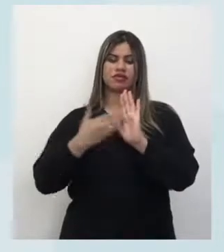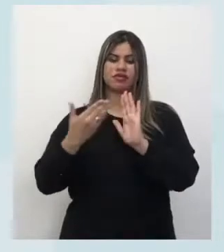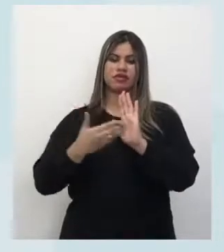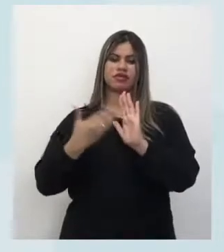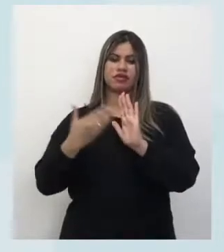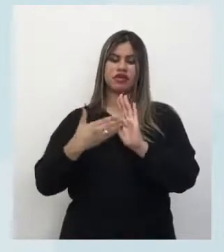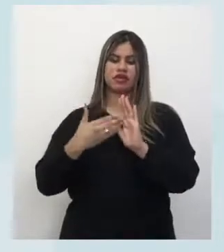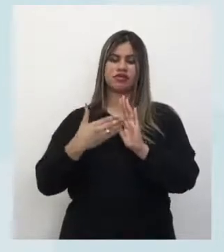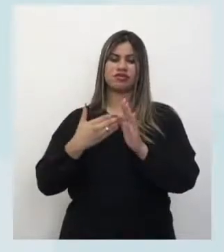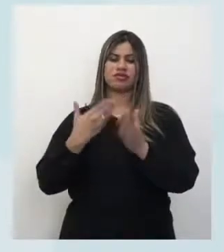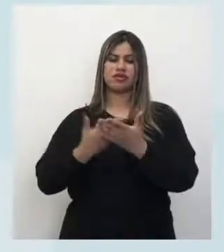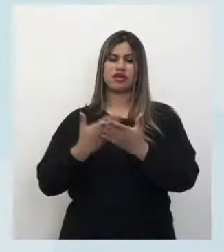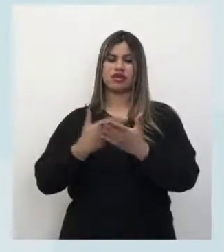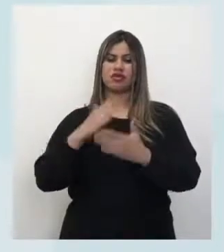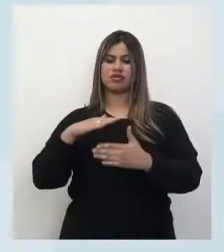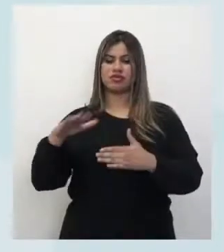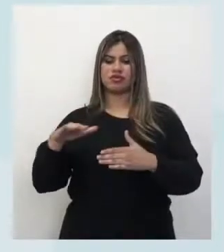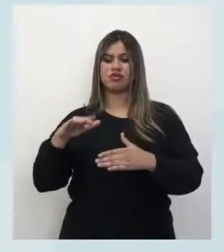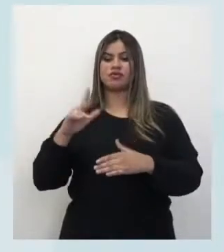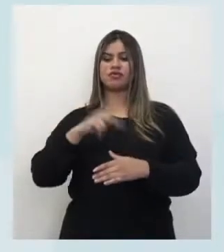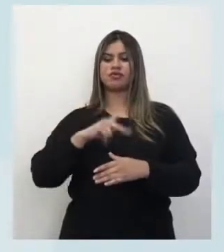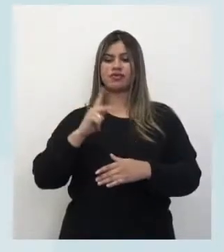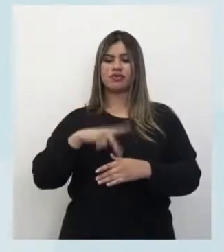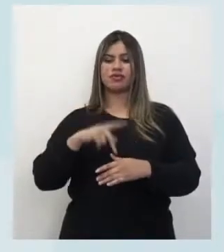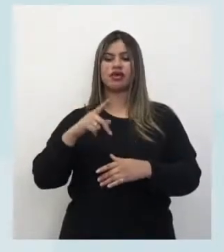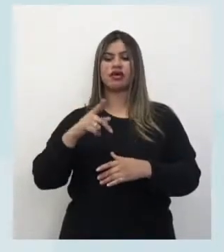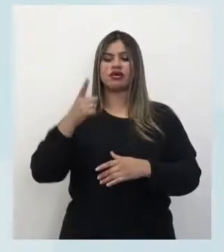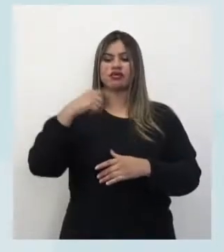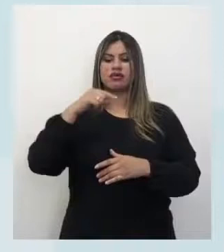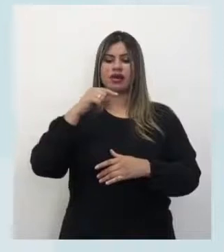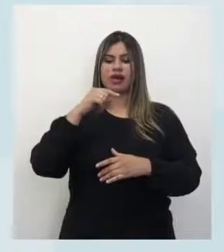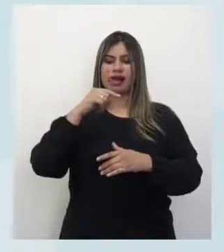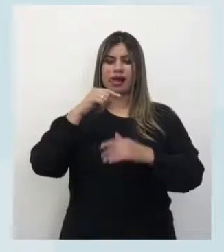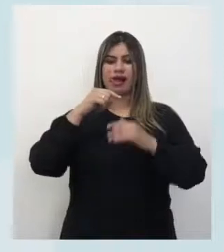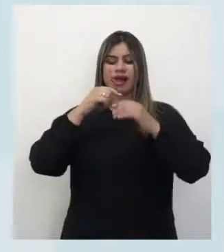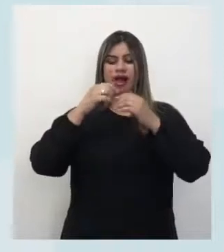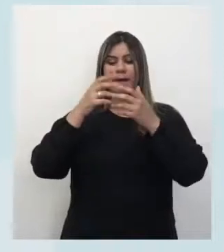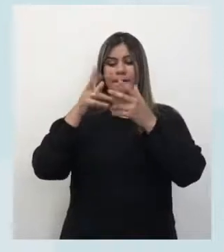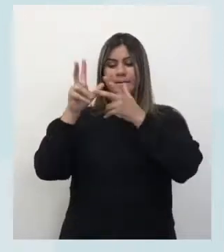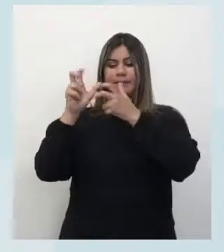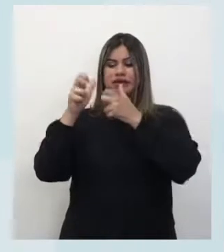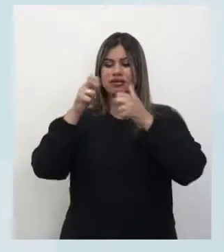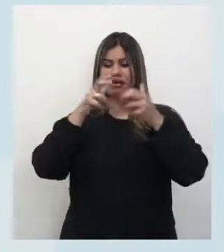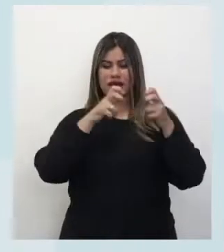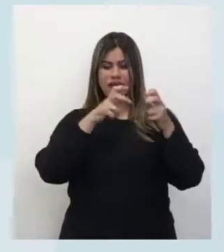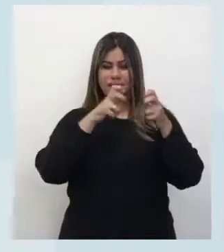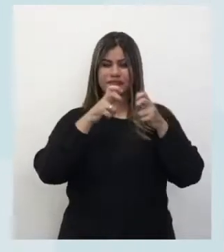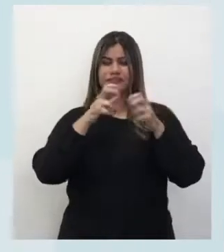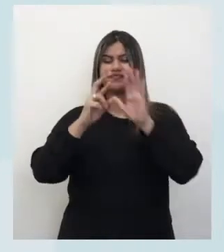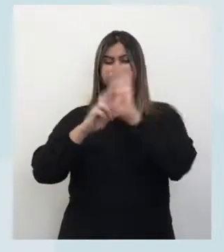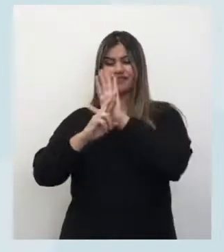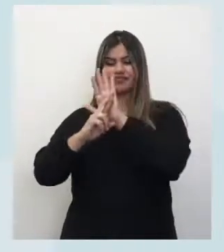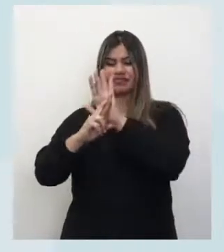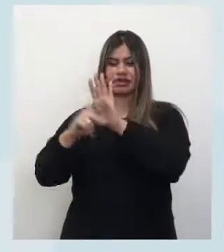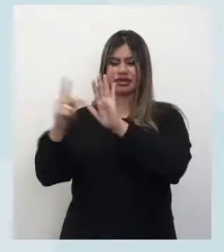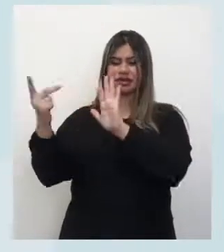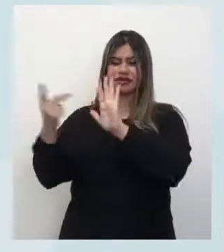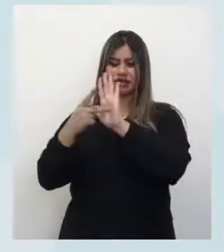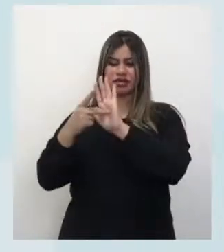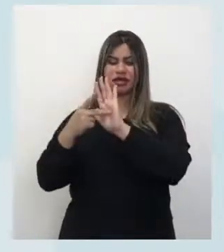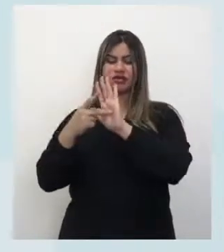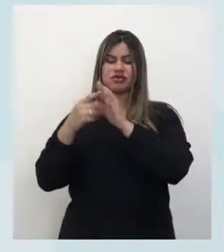professor, eu vou repetir. A forma como percebemos e representamos a realidade e damos sentido a esta